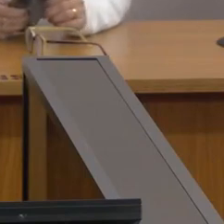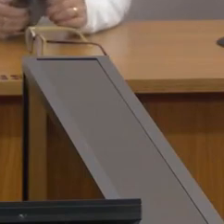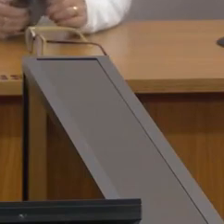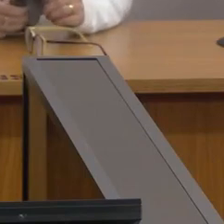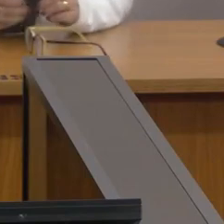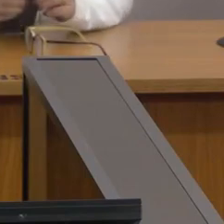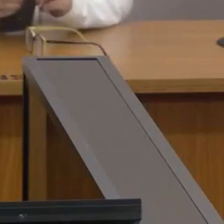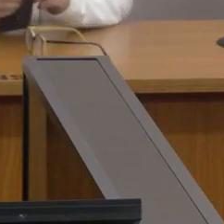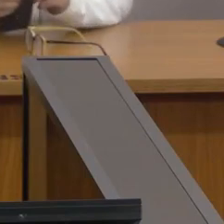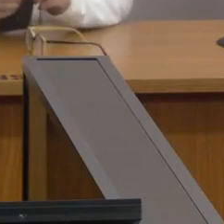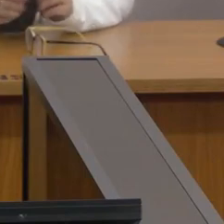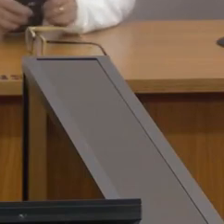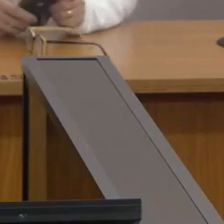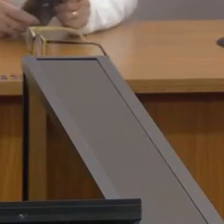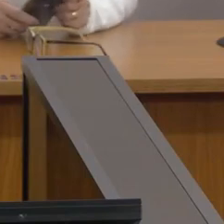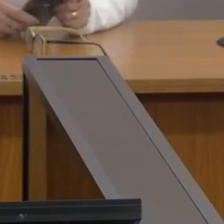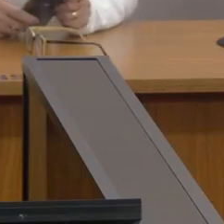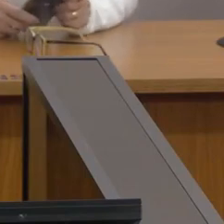e